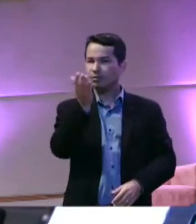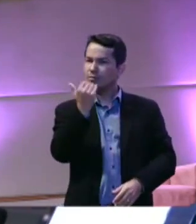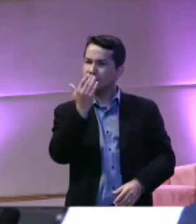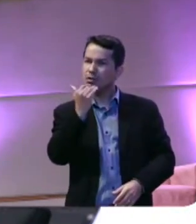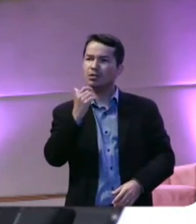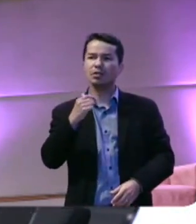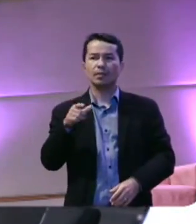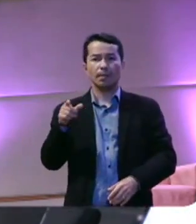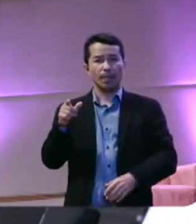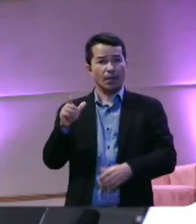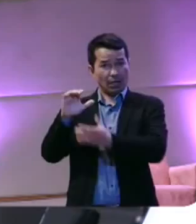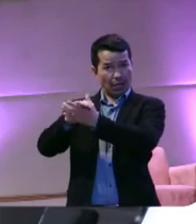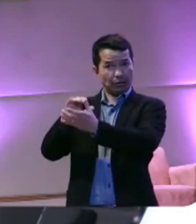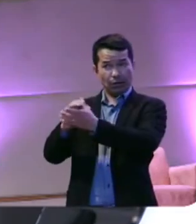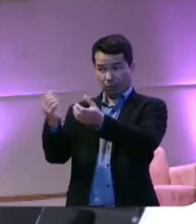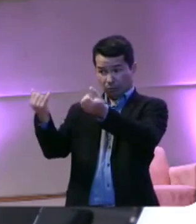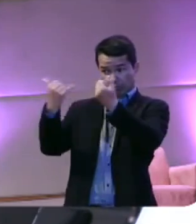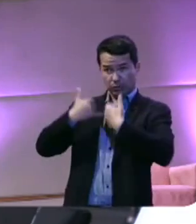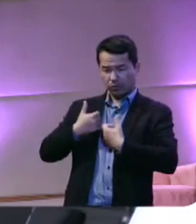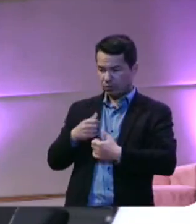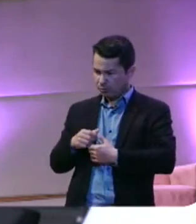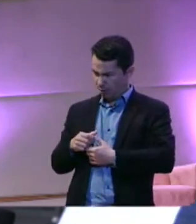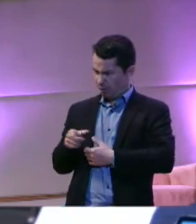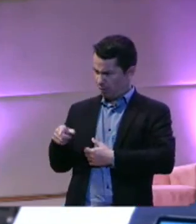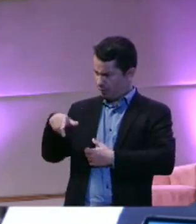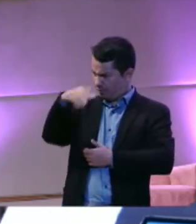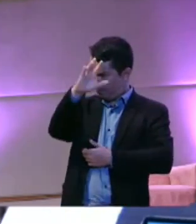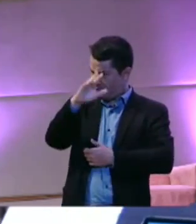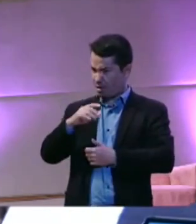da sua mãe e de repente eles viram no